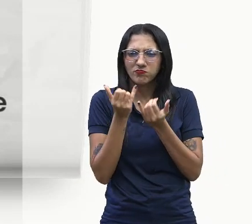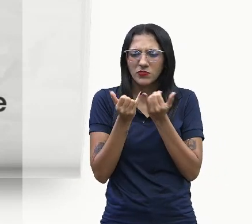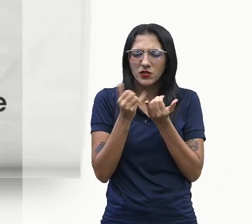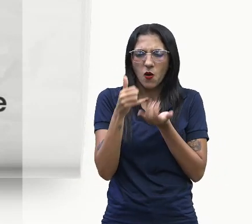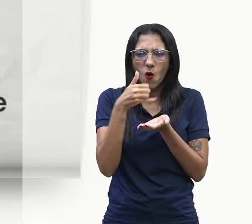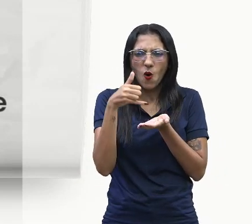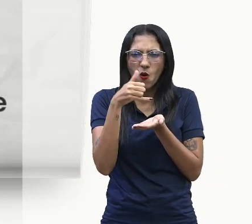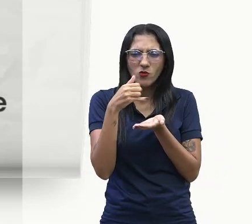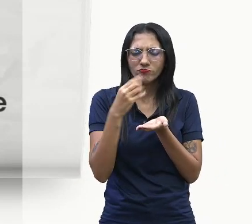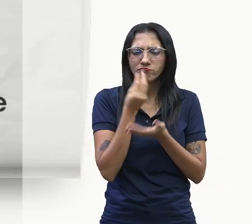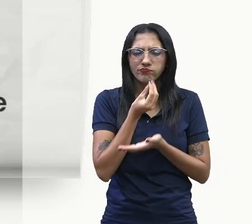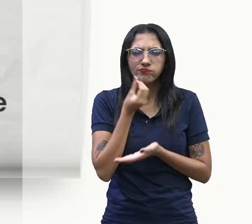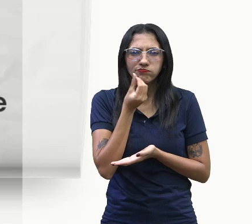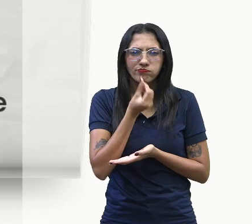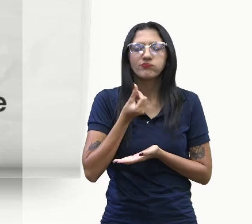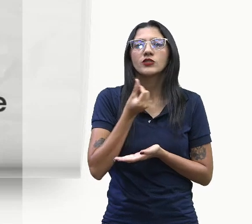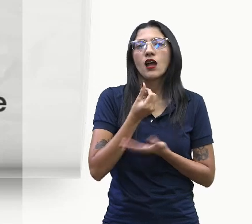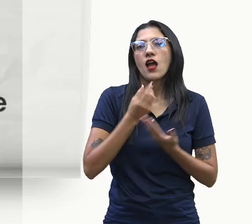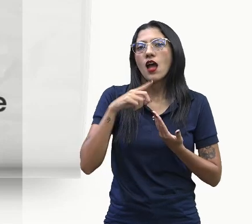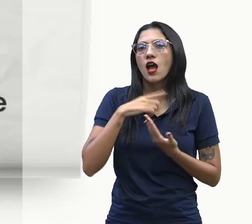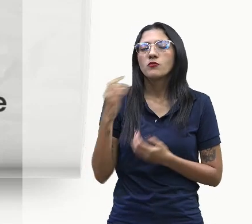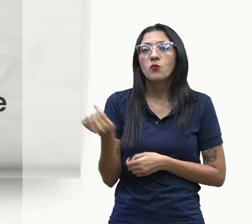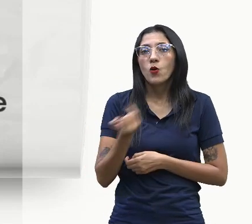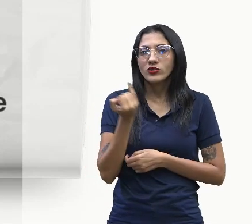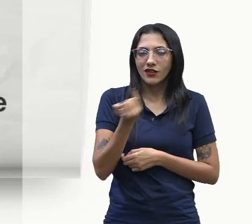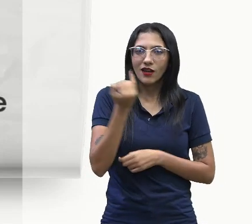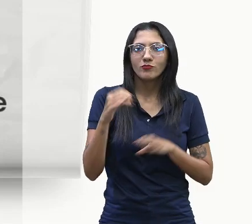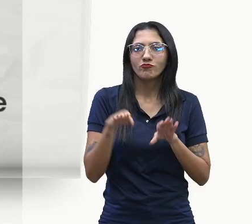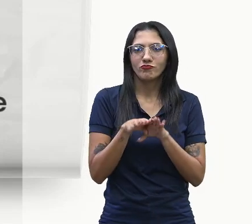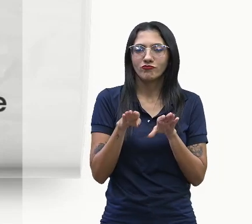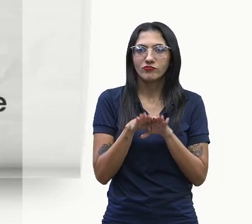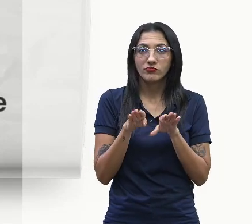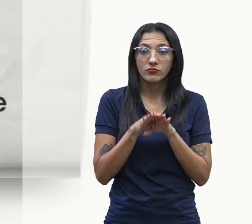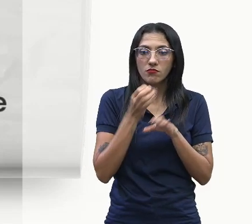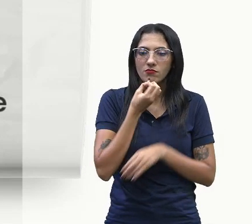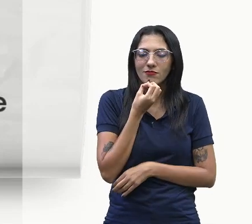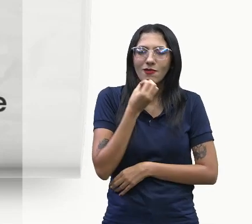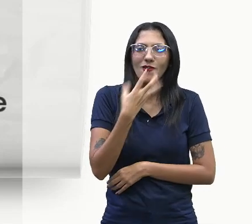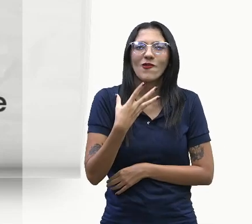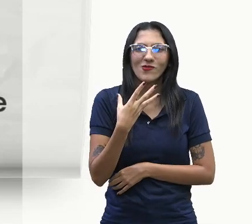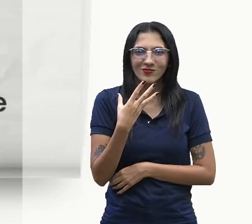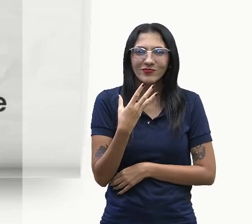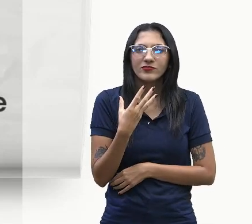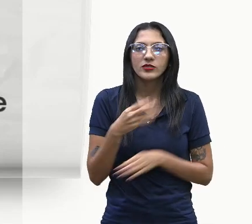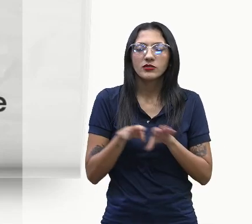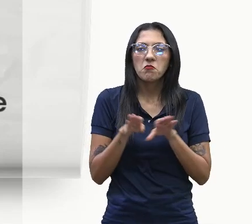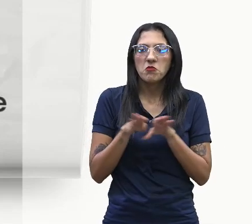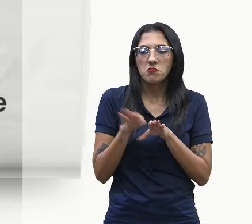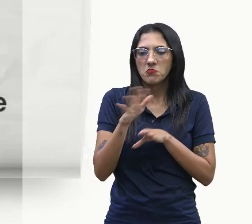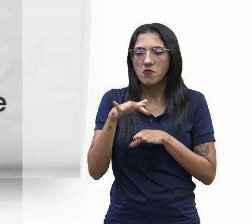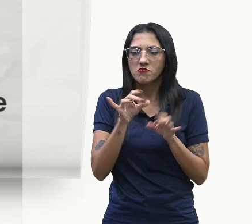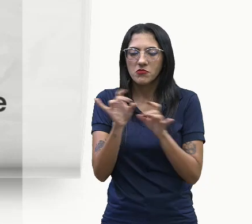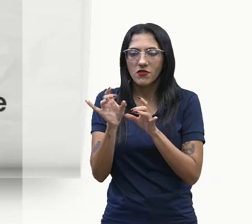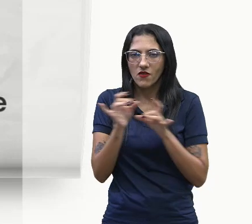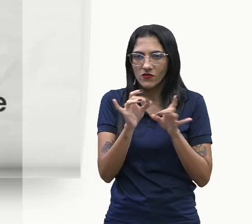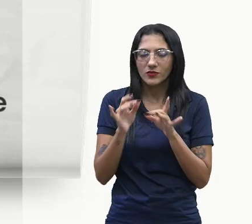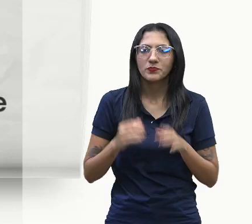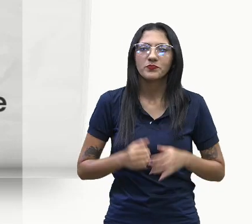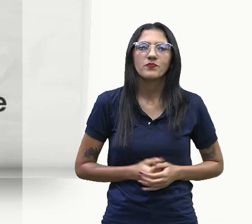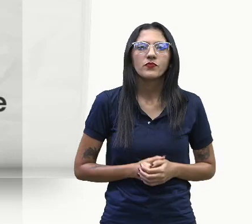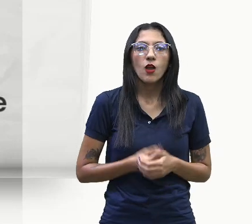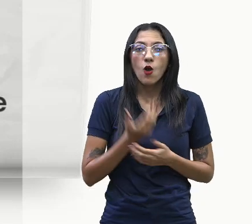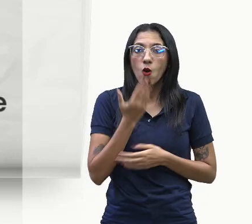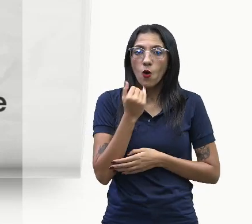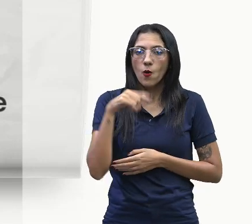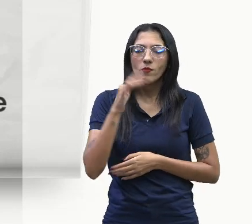sabor marcante, é uma importante fonte de energia para as comunidades locais. Comer tucumã